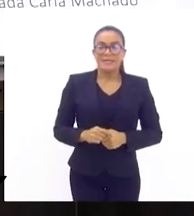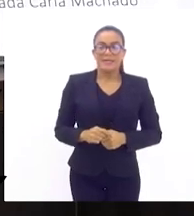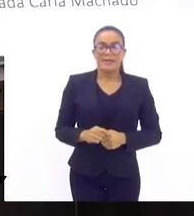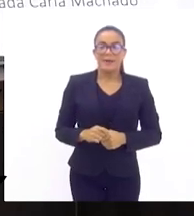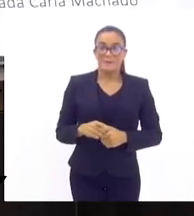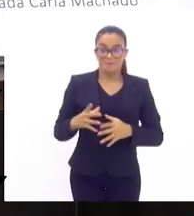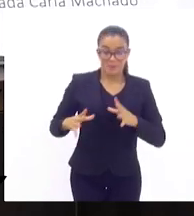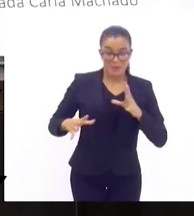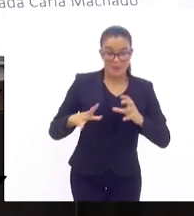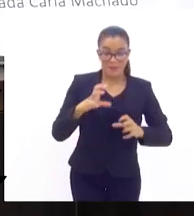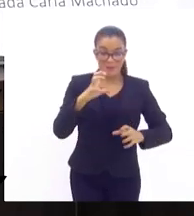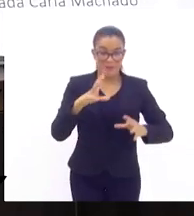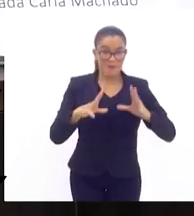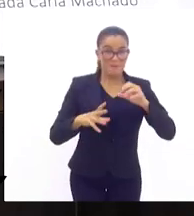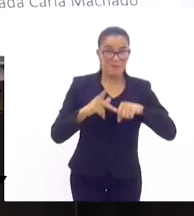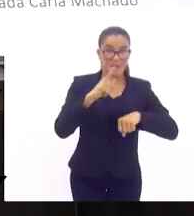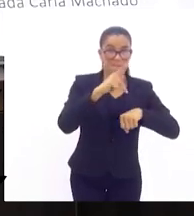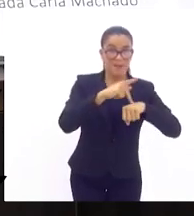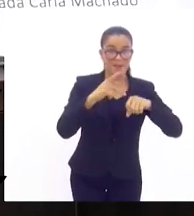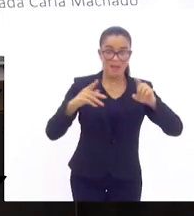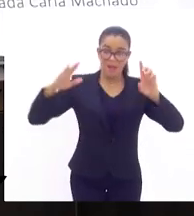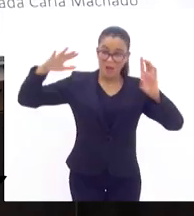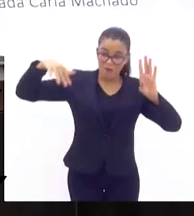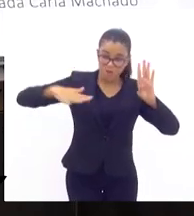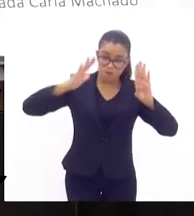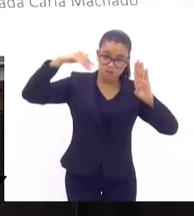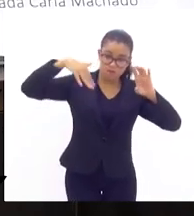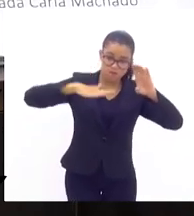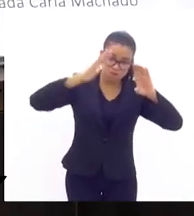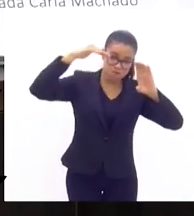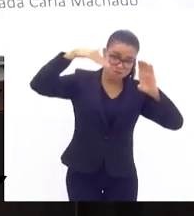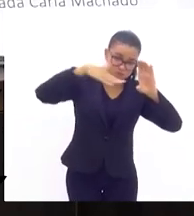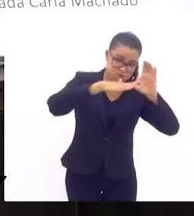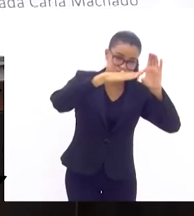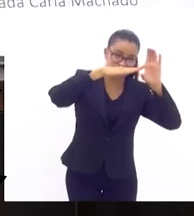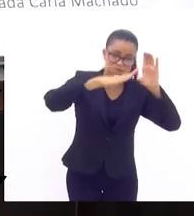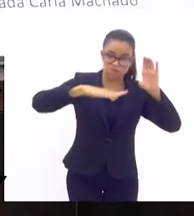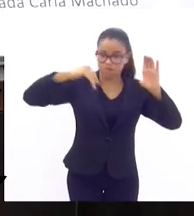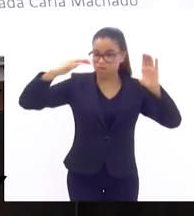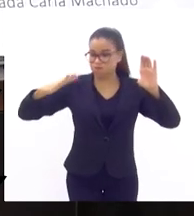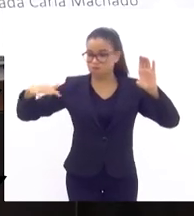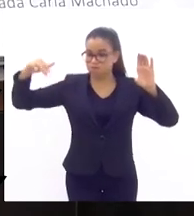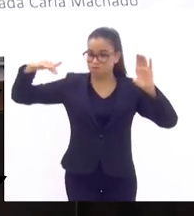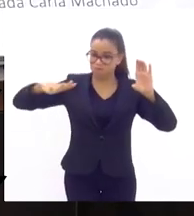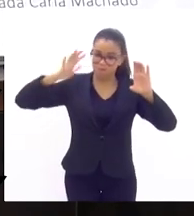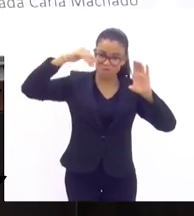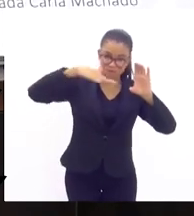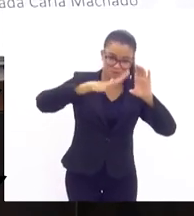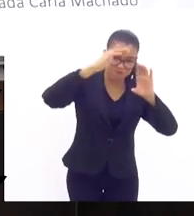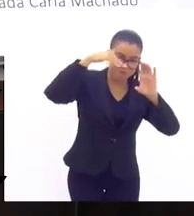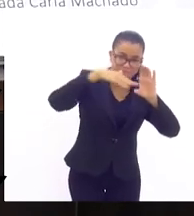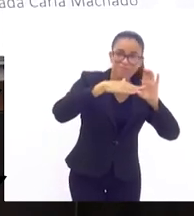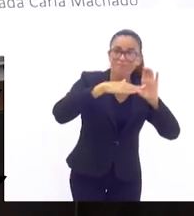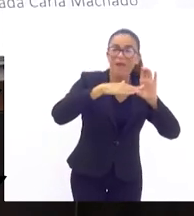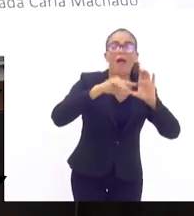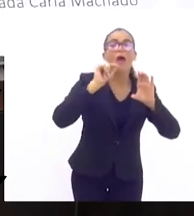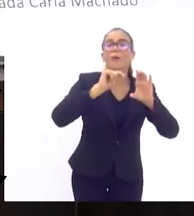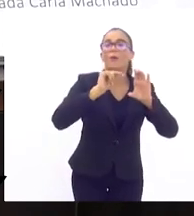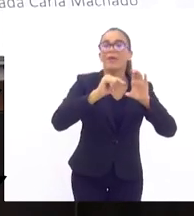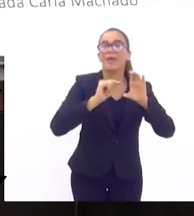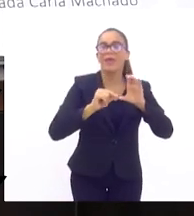da briga do rochedo com o mar, quem leva o raio são os mariscos. E é o que a gente vê, né?